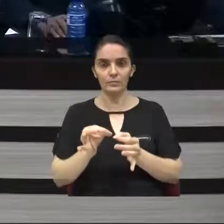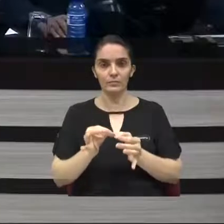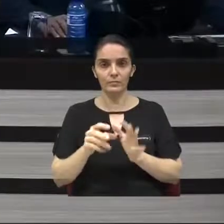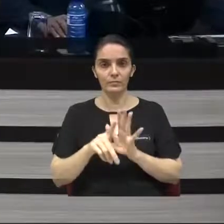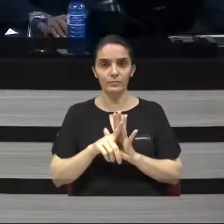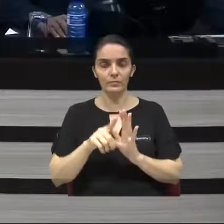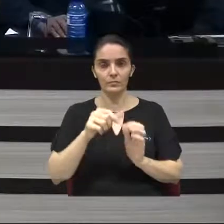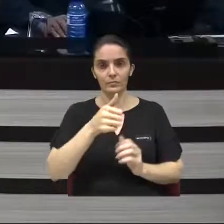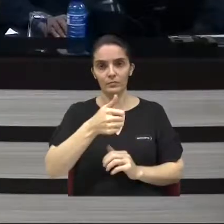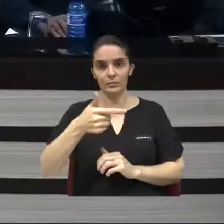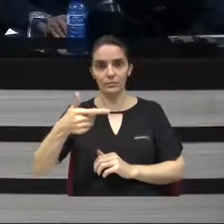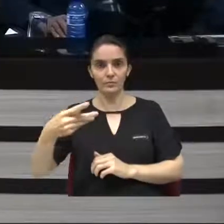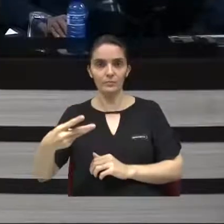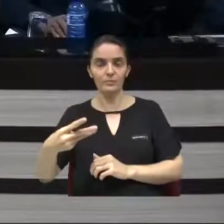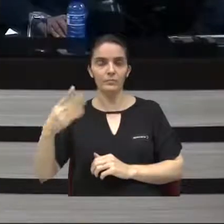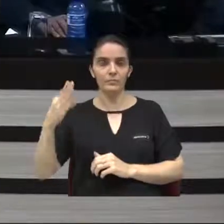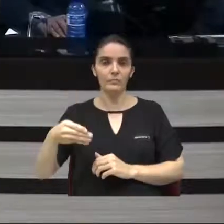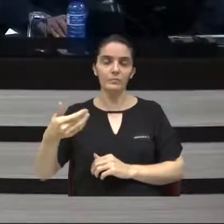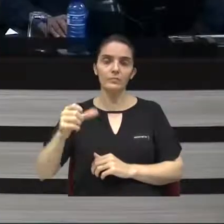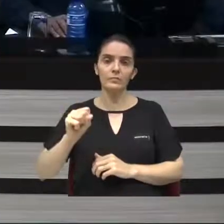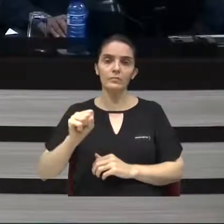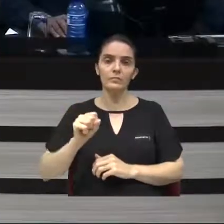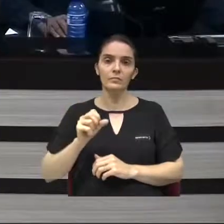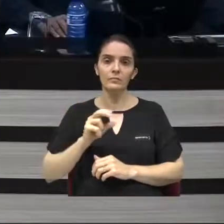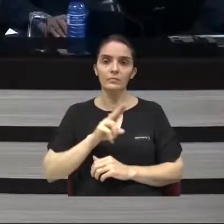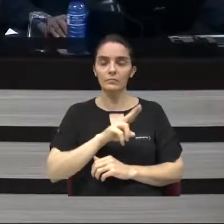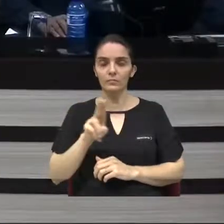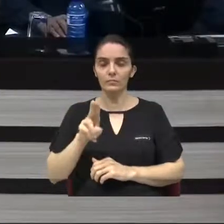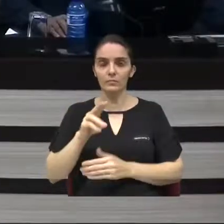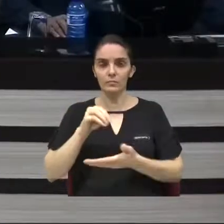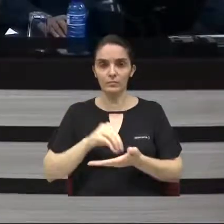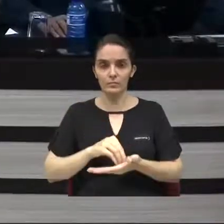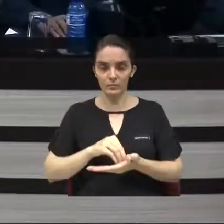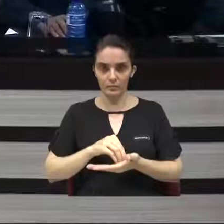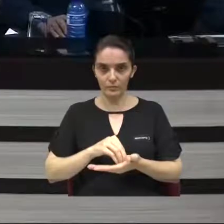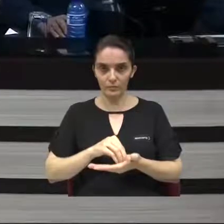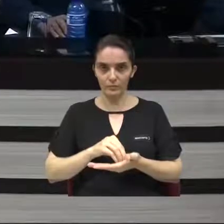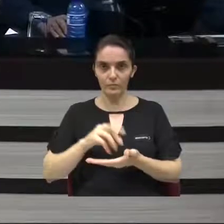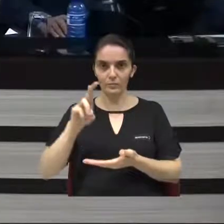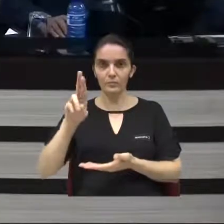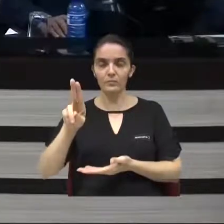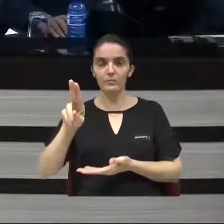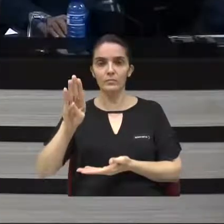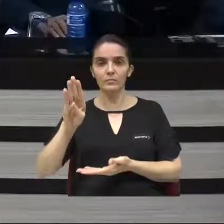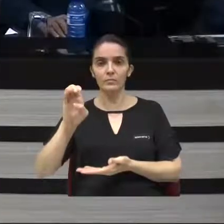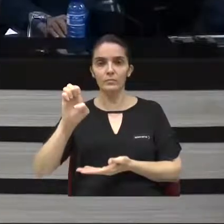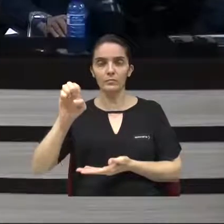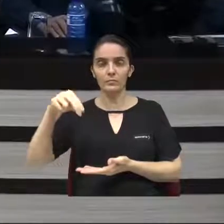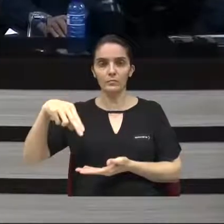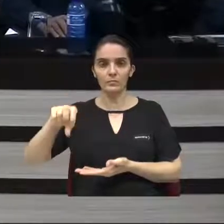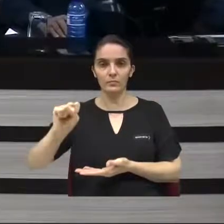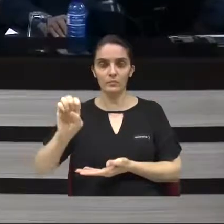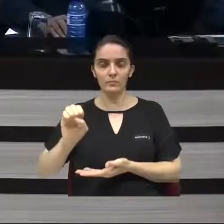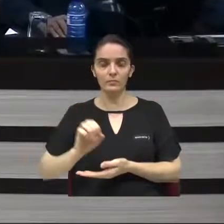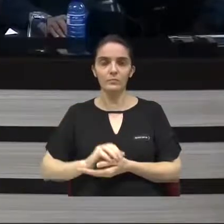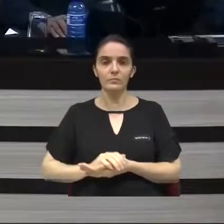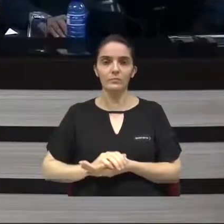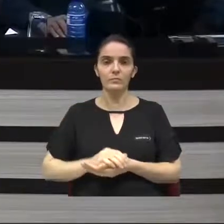lei 123/2018. Perpetua e denomina o nome do senhor Rubens Silman, a